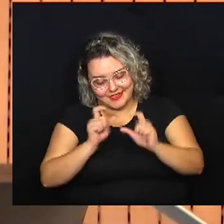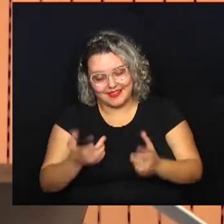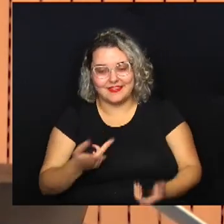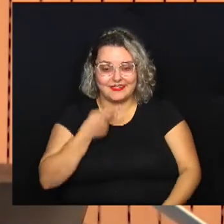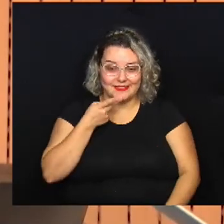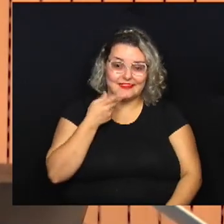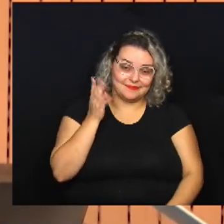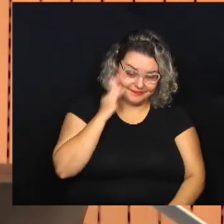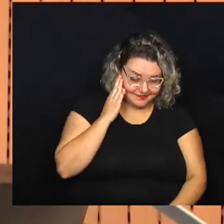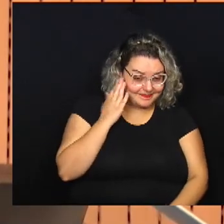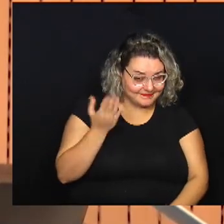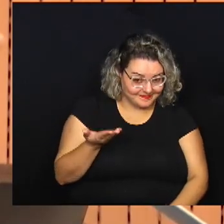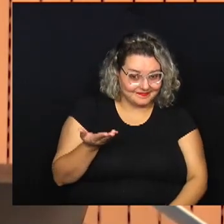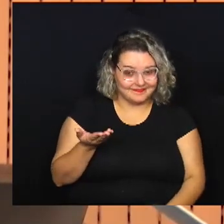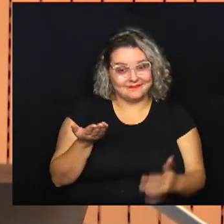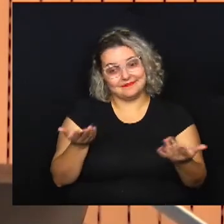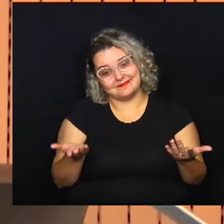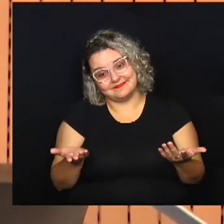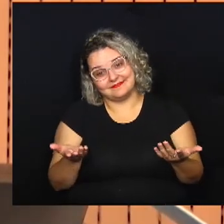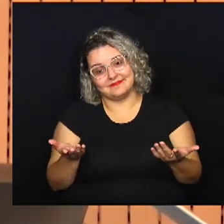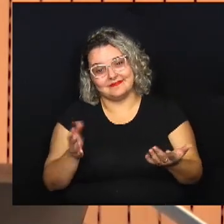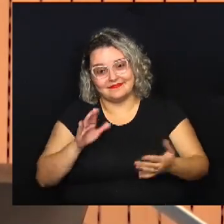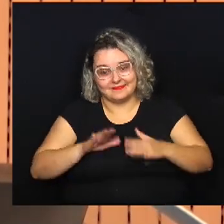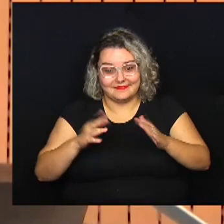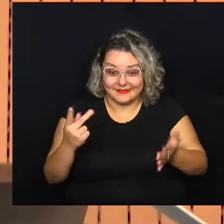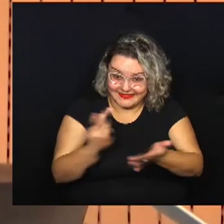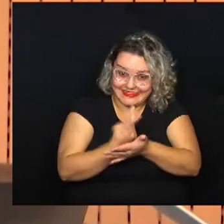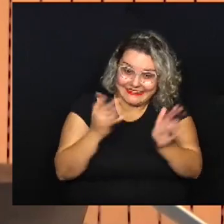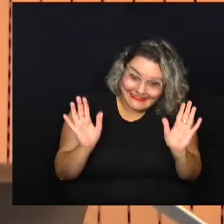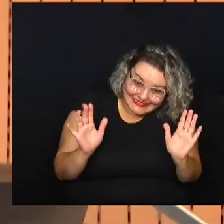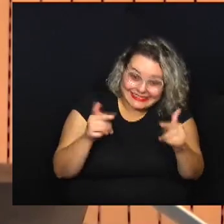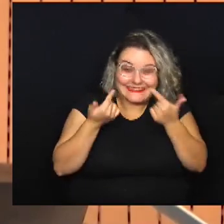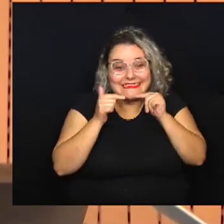sabe? Então eu posso dar umas mancadas aqui.